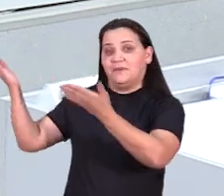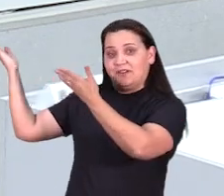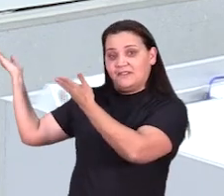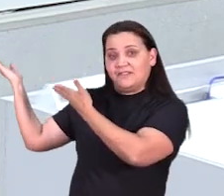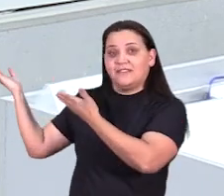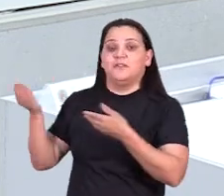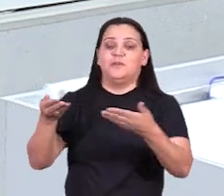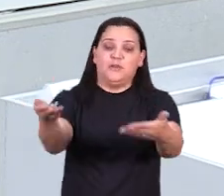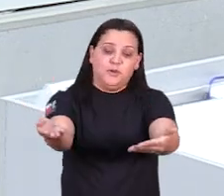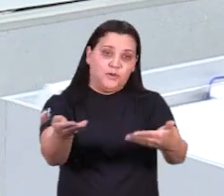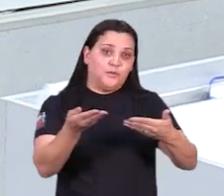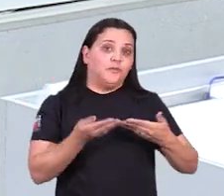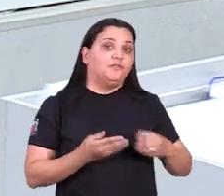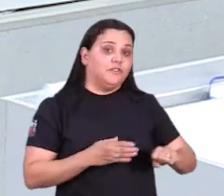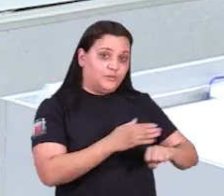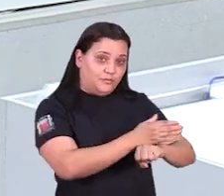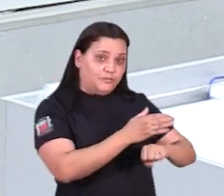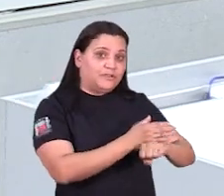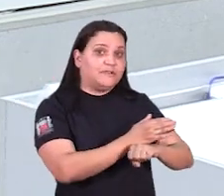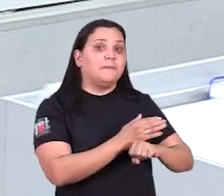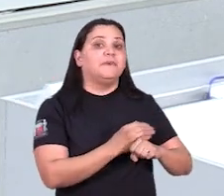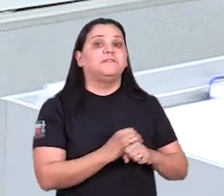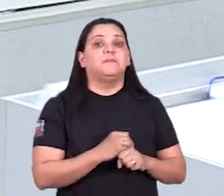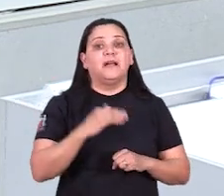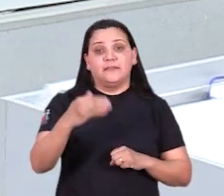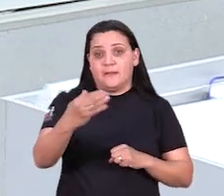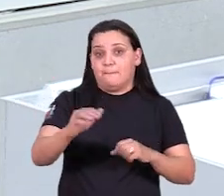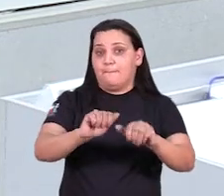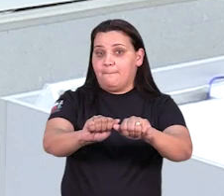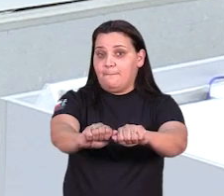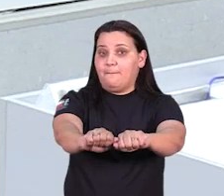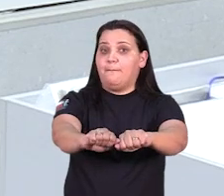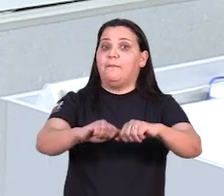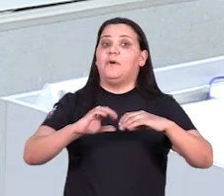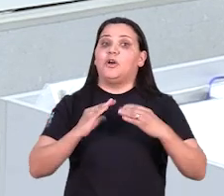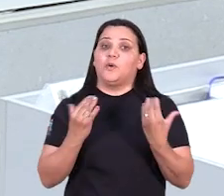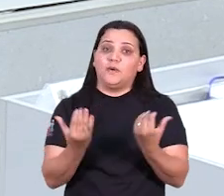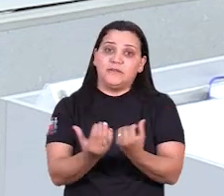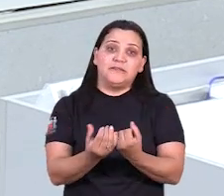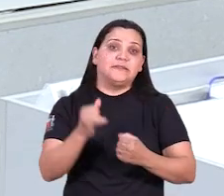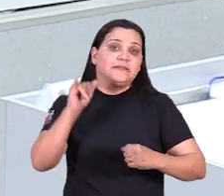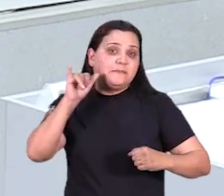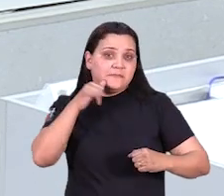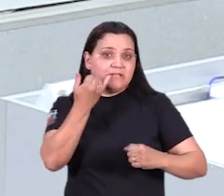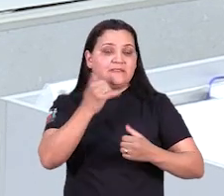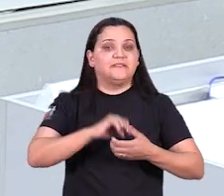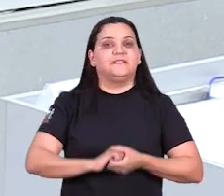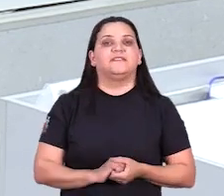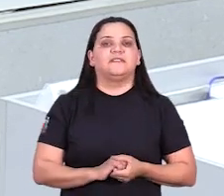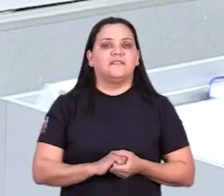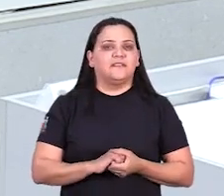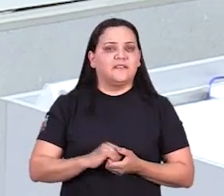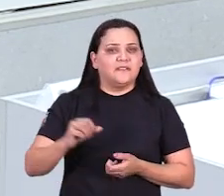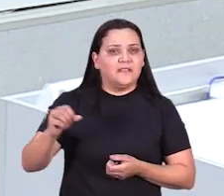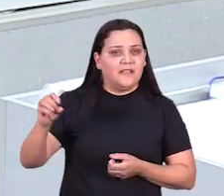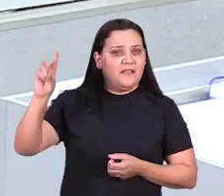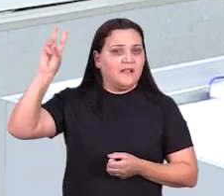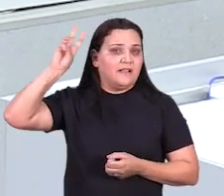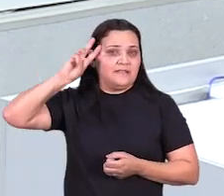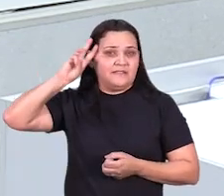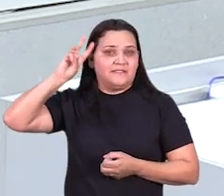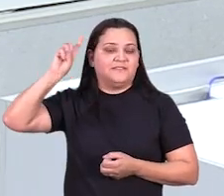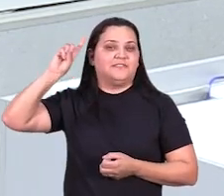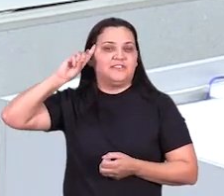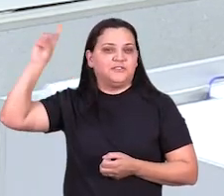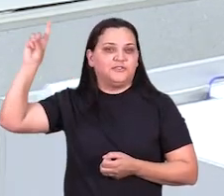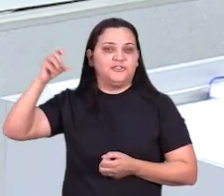Olá, eu sou a Marcela Franco e convido você a participar da próxima sessão da Câmara de Jundiaí, que acontece